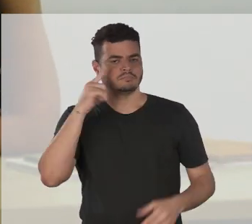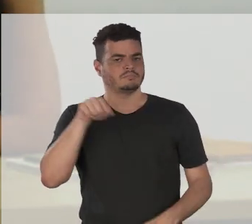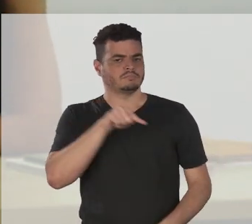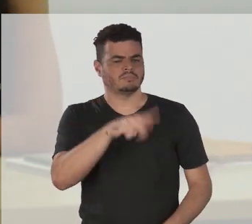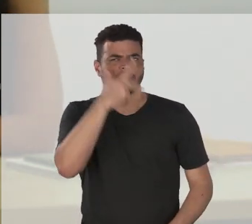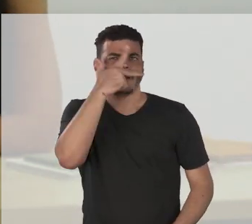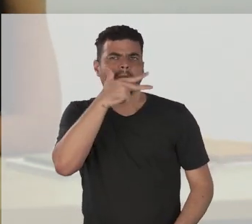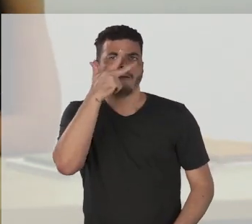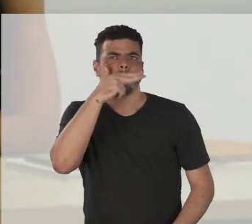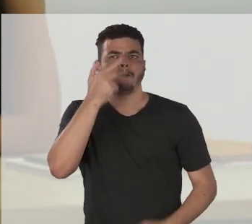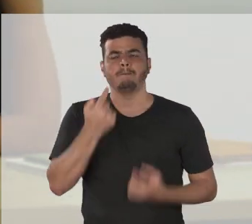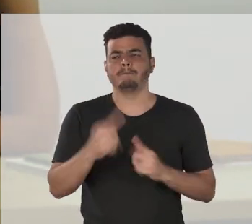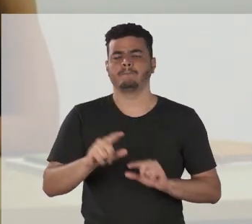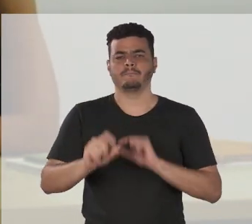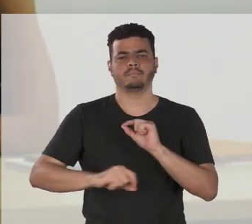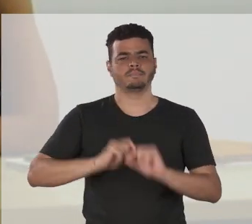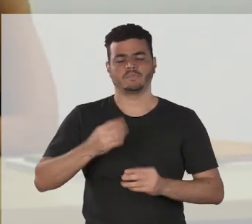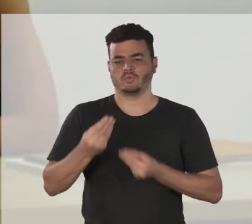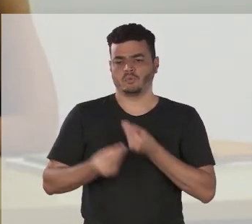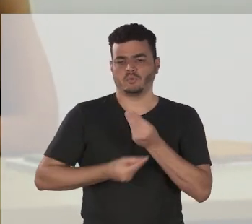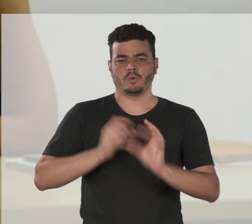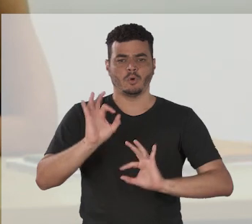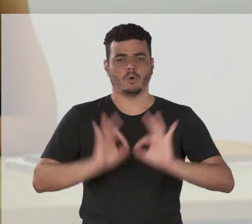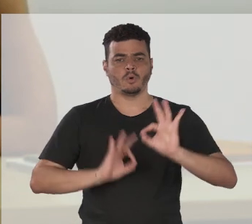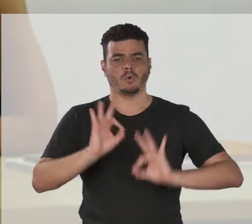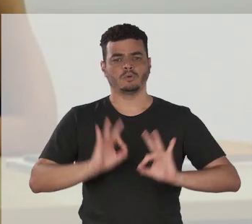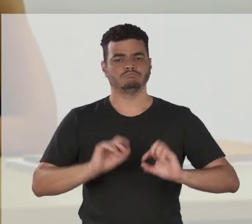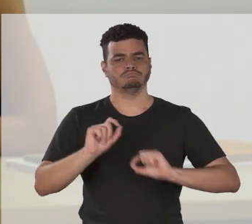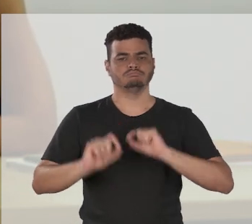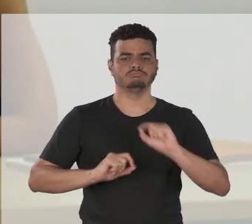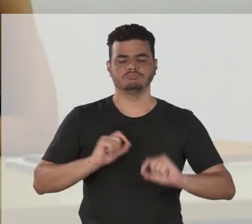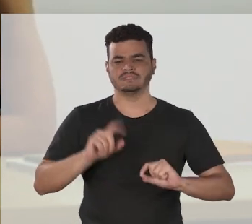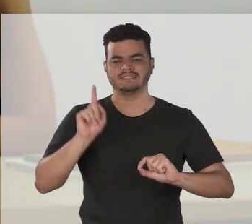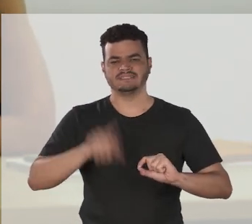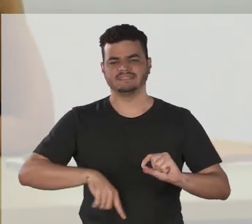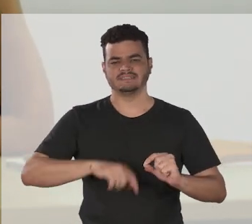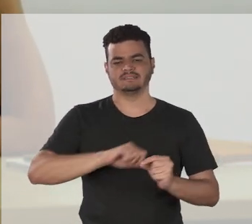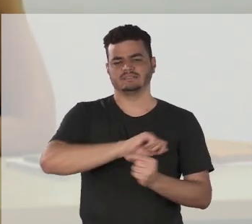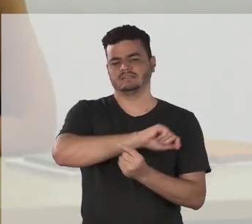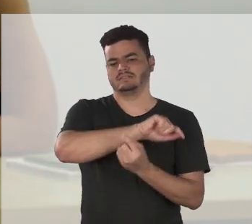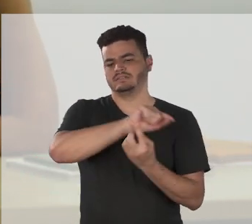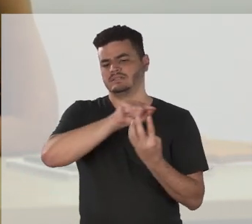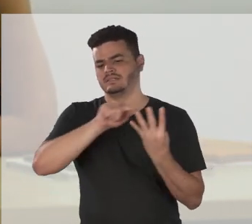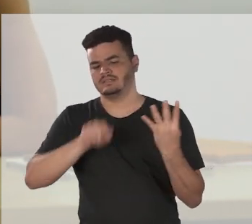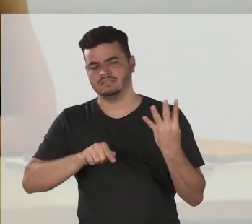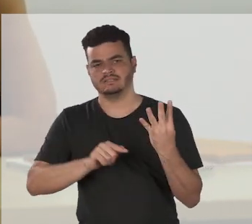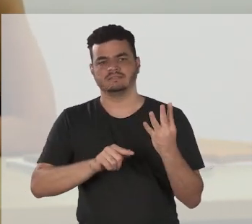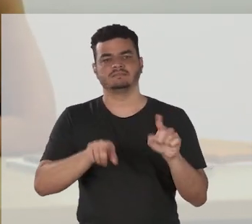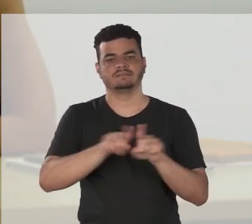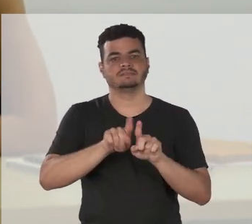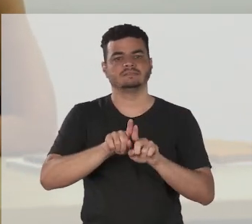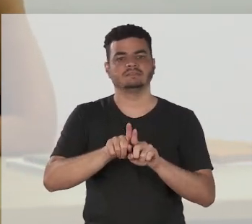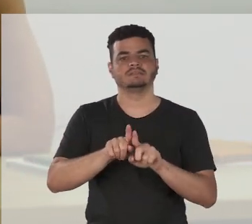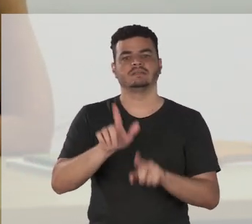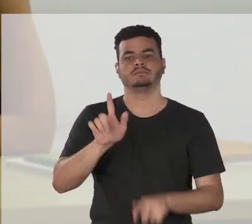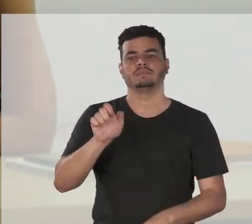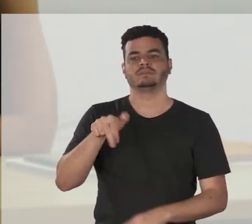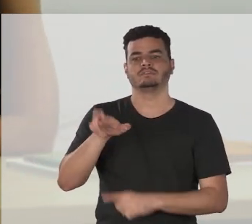pequenos leitores. Então, isso suscita a configuração de diversos formatos e gêneros, né, de literatura